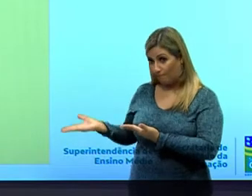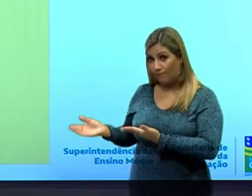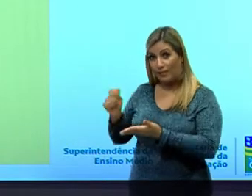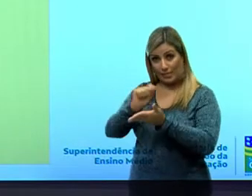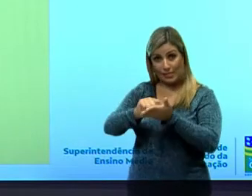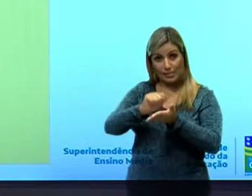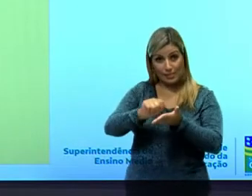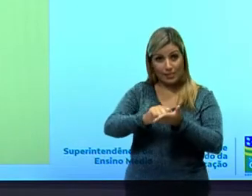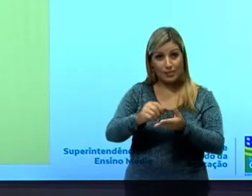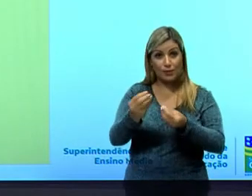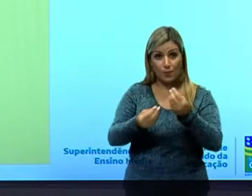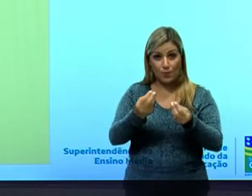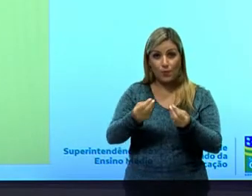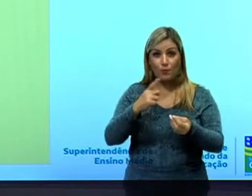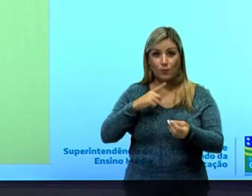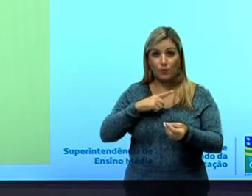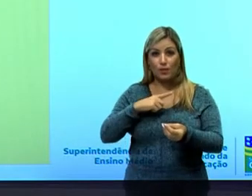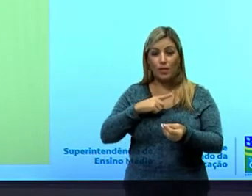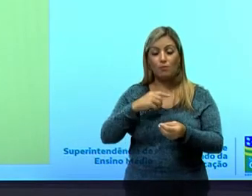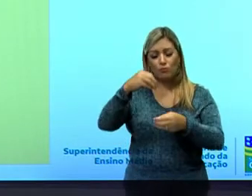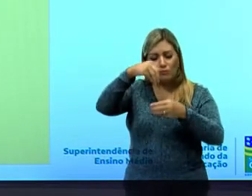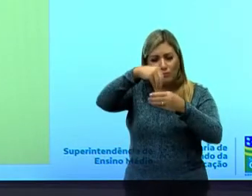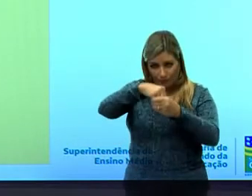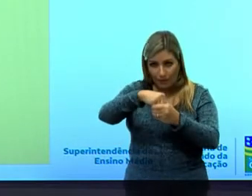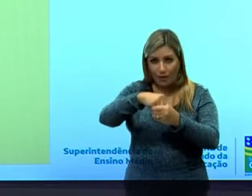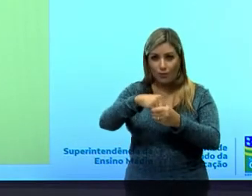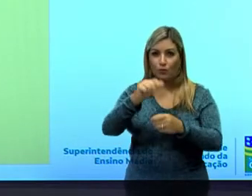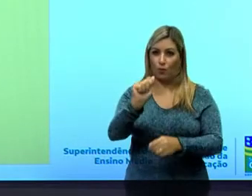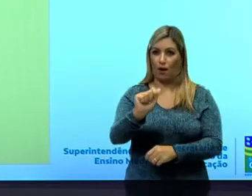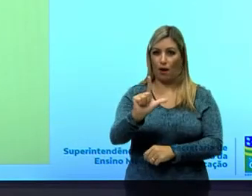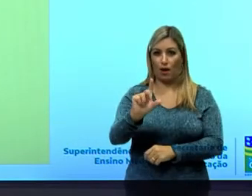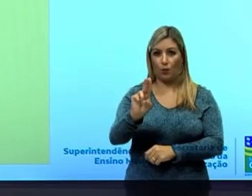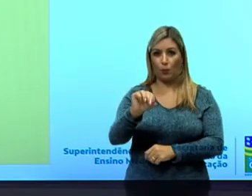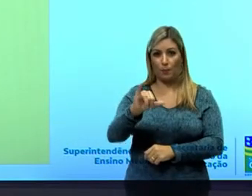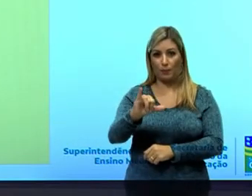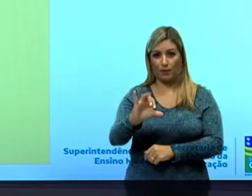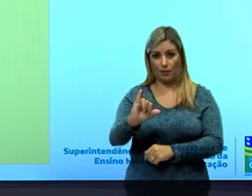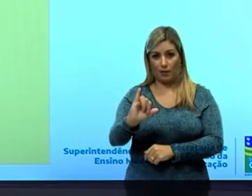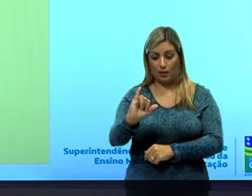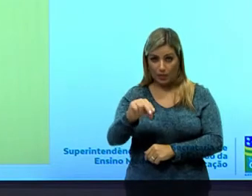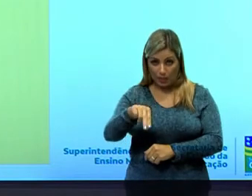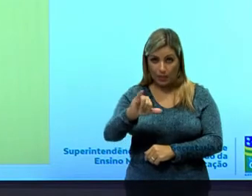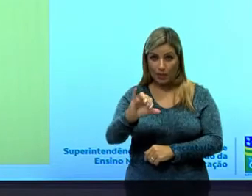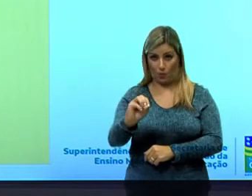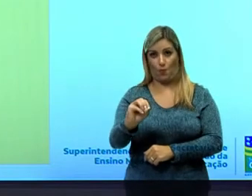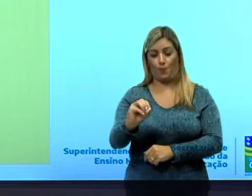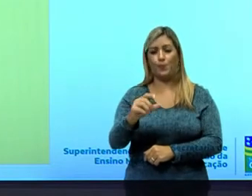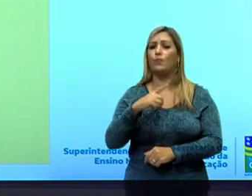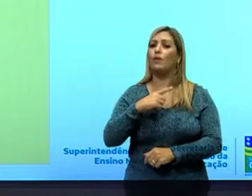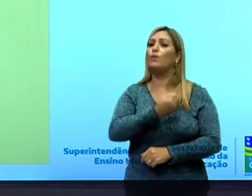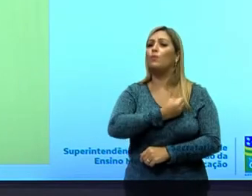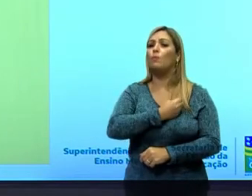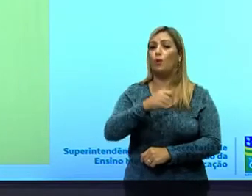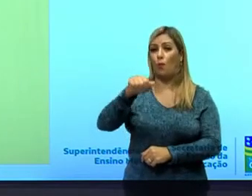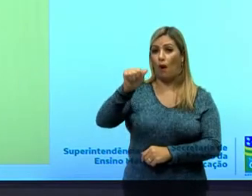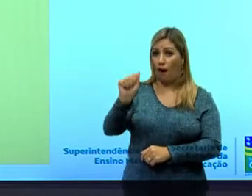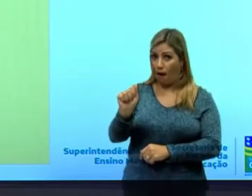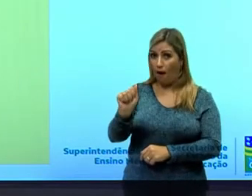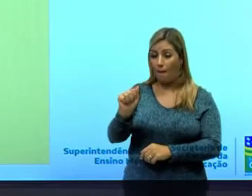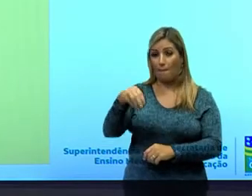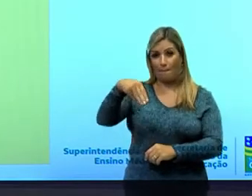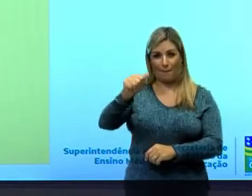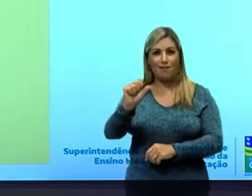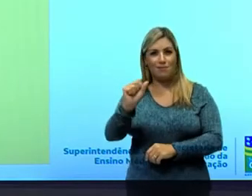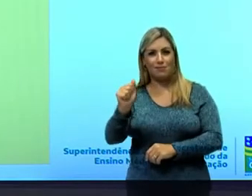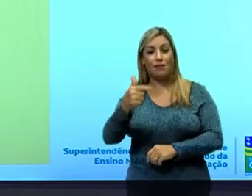escritas né aonde eu tenho umas partículas fundamentais do alumínio o alumínio tem número de massa 27